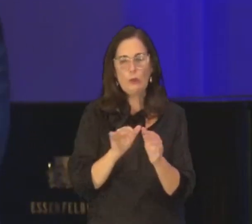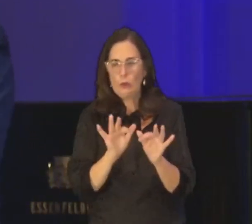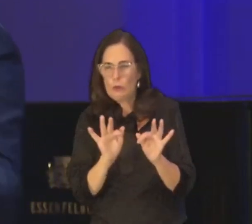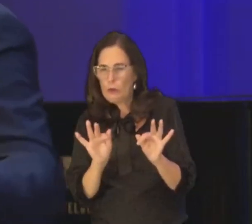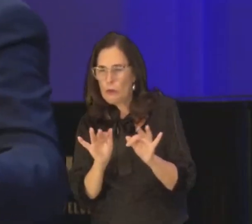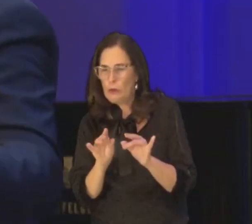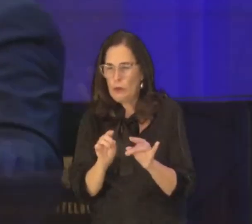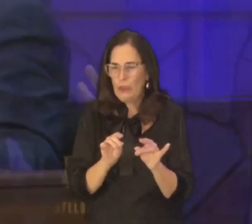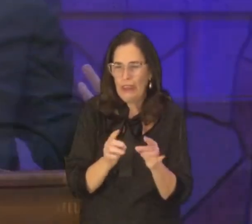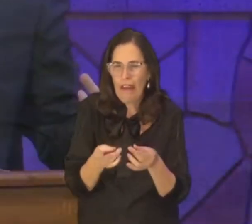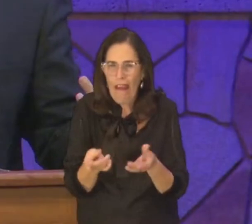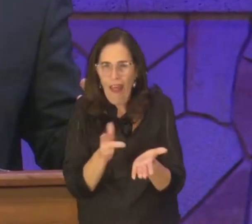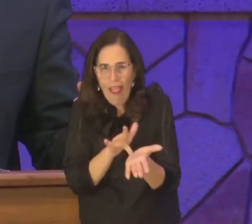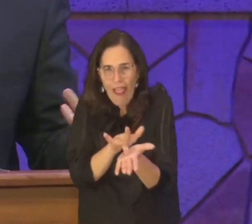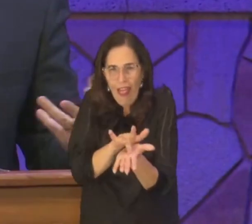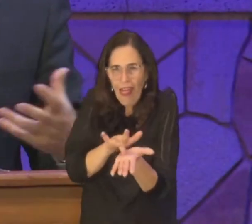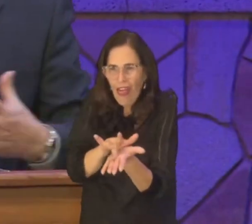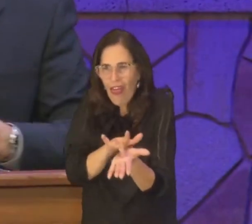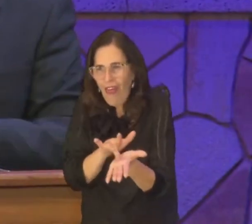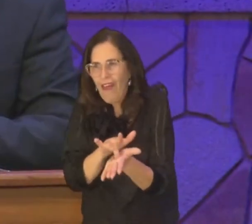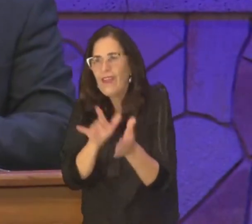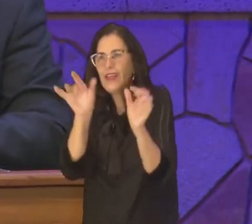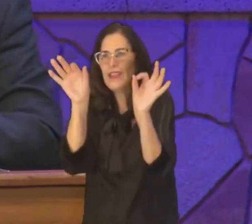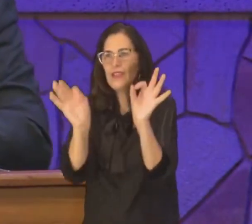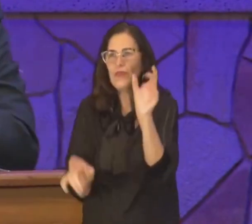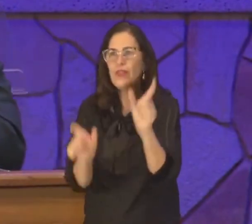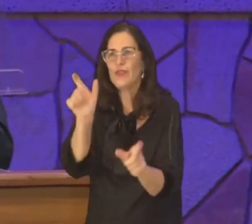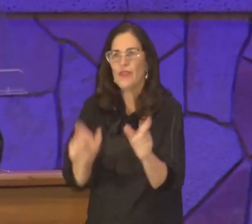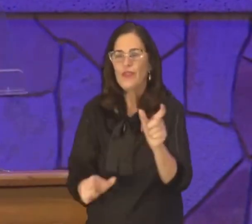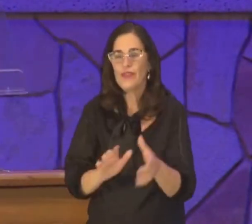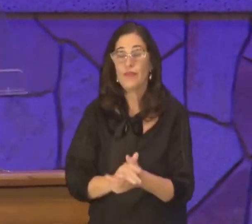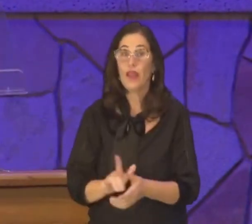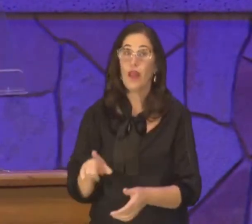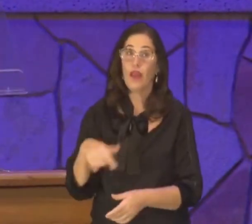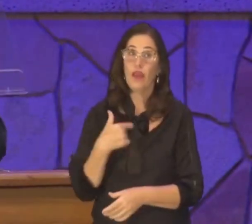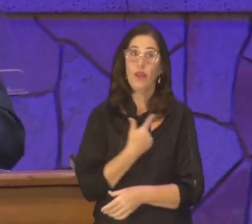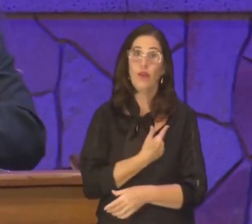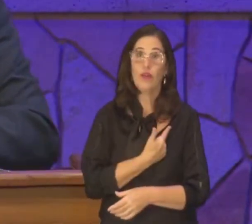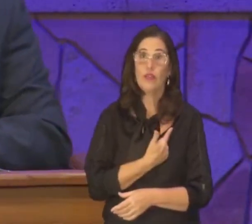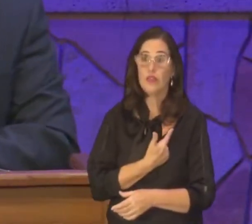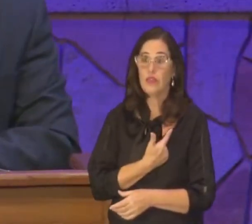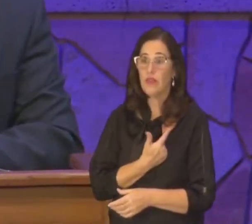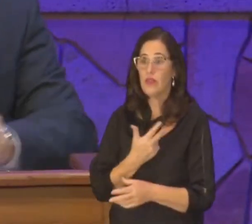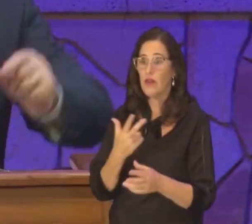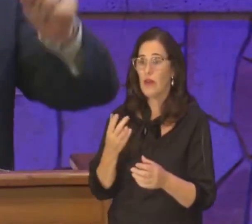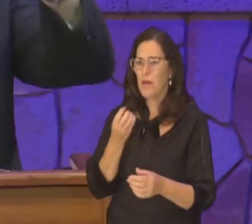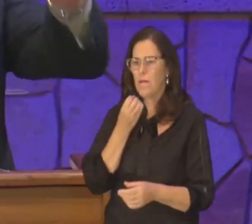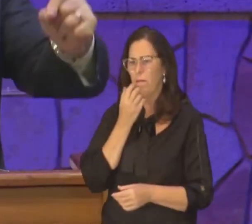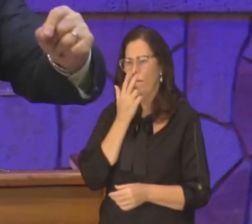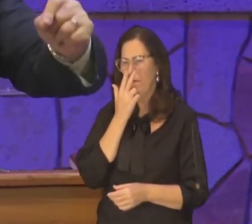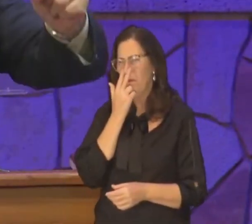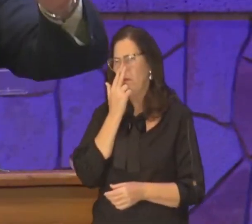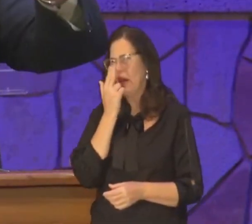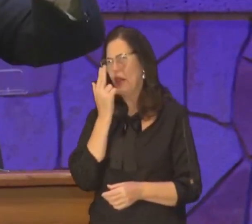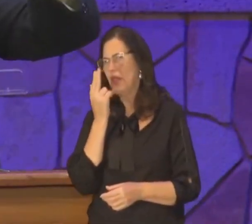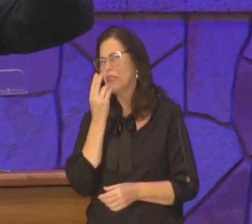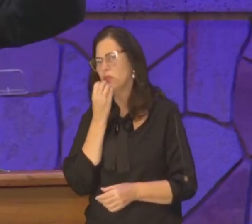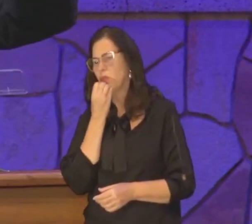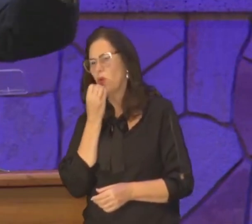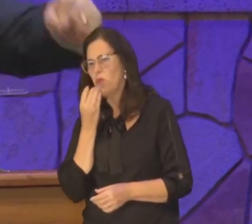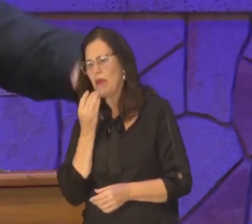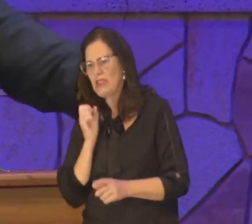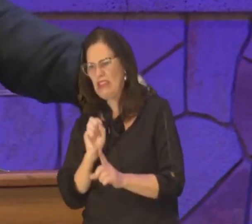que engana as pessoas. E que nós parecemos que tem o intuito de bondade, mas é Satanás com seus